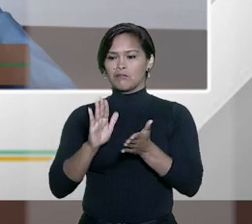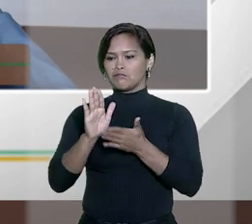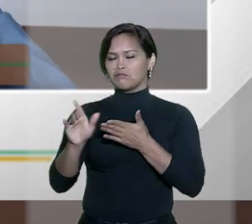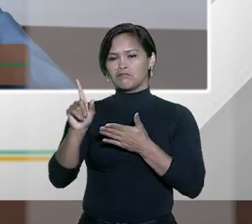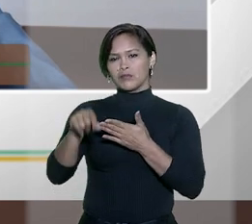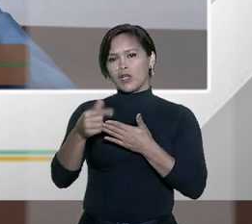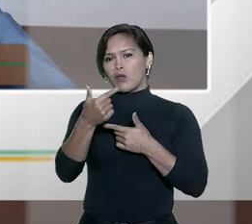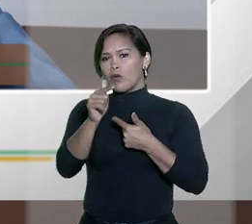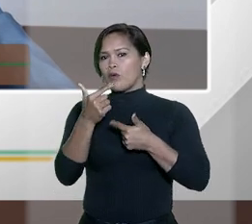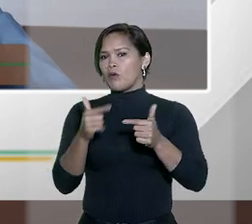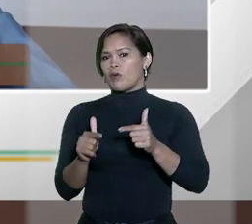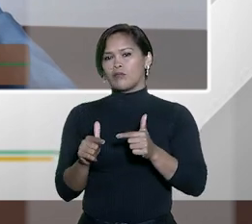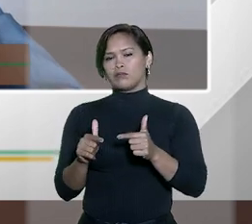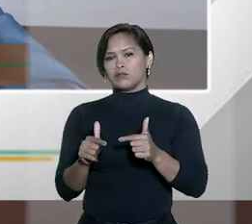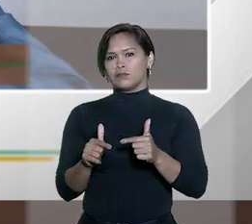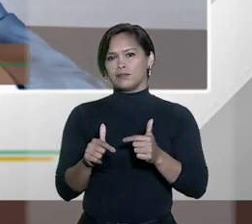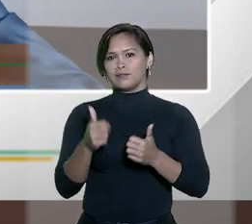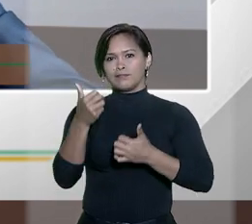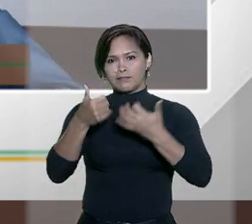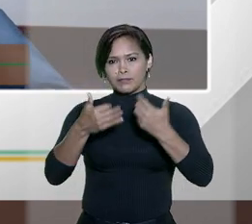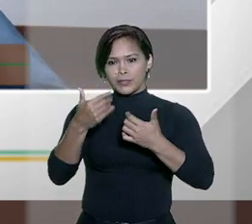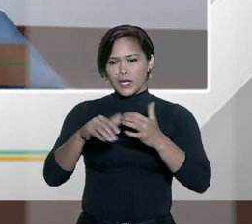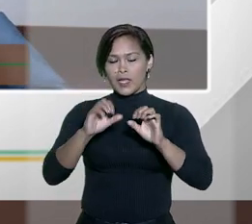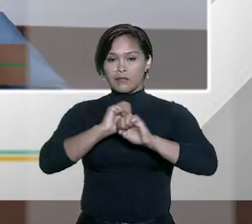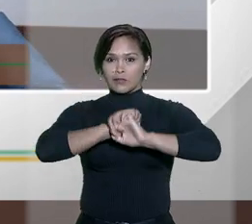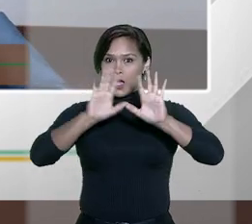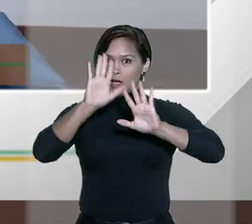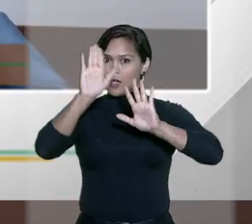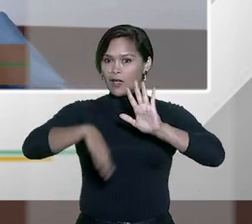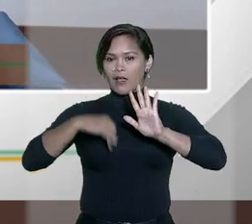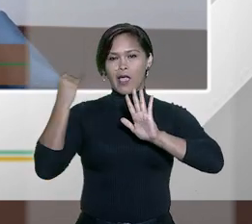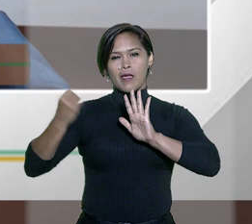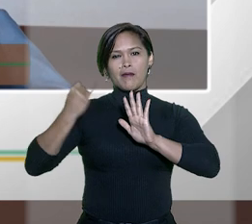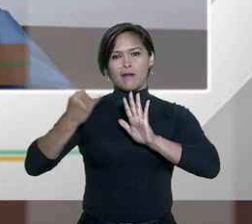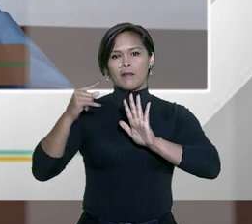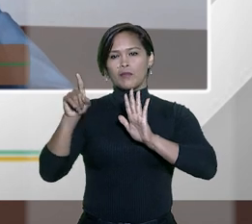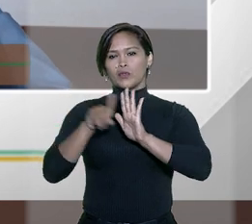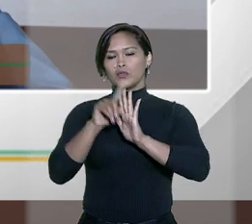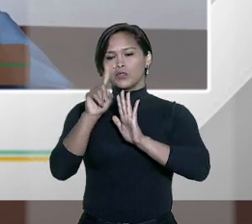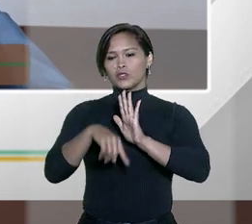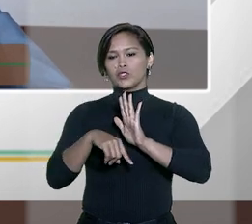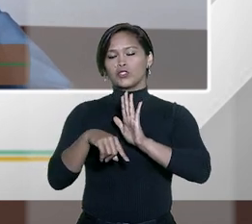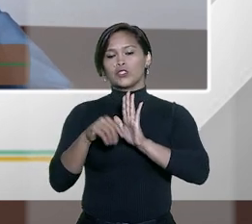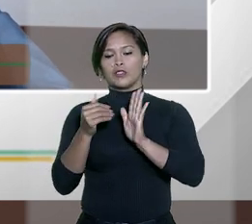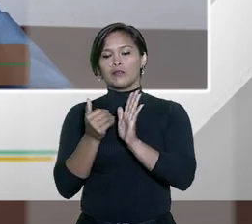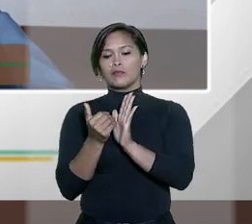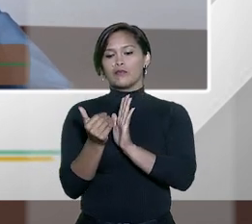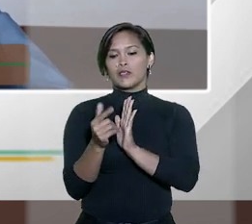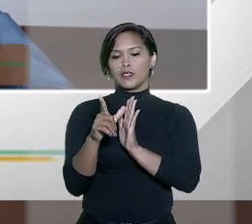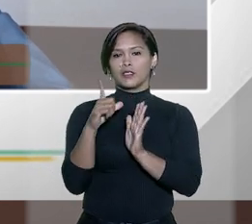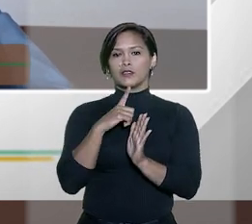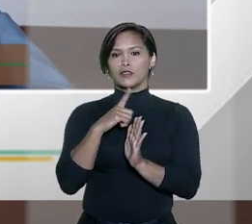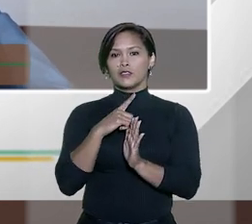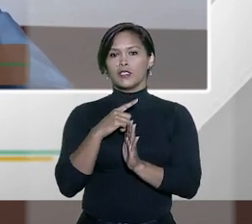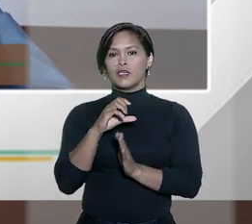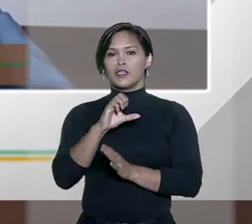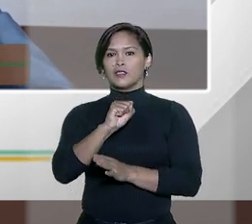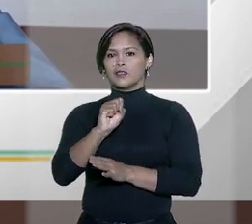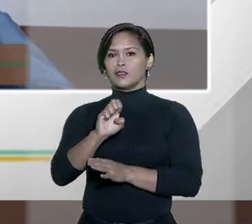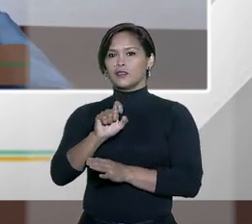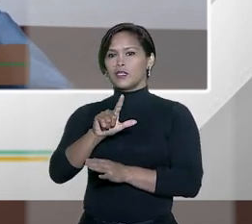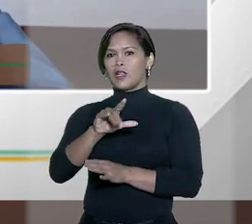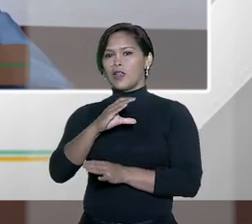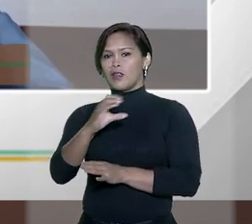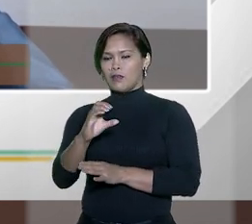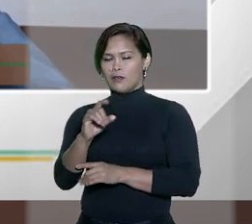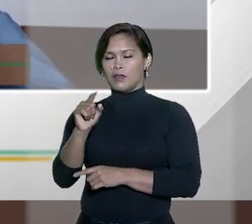dispensa, enfim, ela é de uma clareza muito grande, enfim, de que dali para frente nós temos a Selic como a